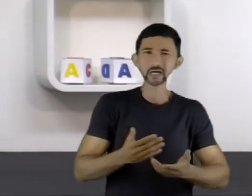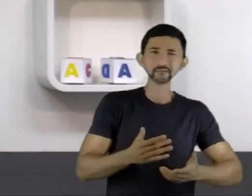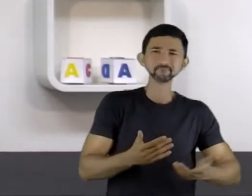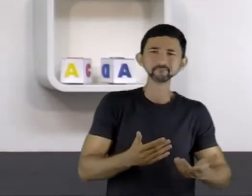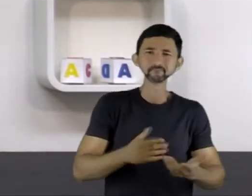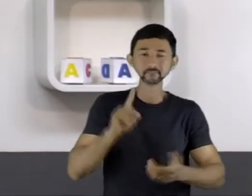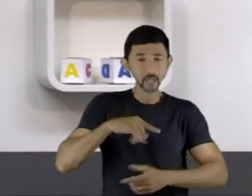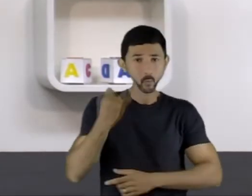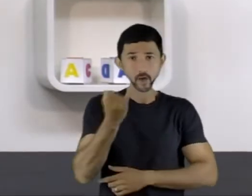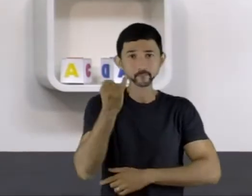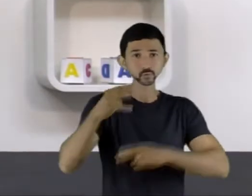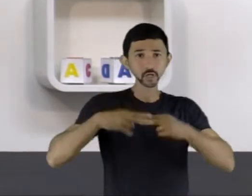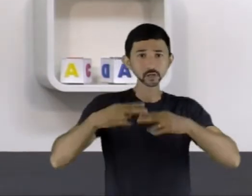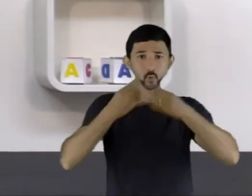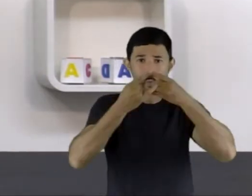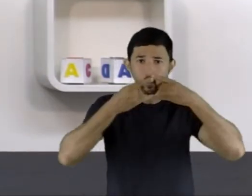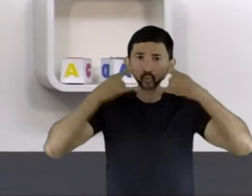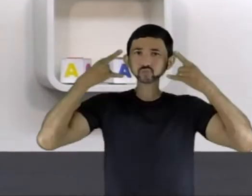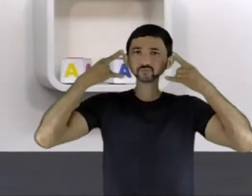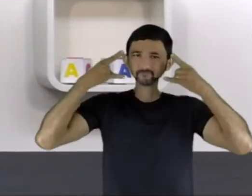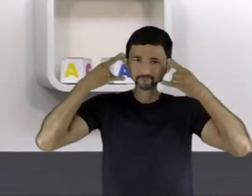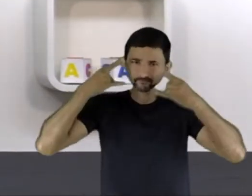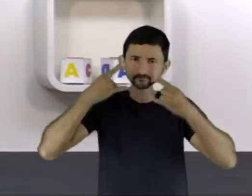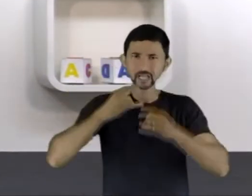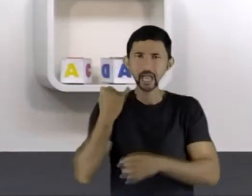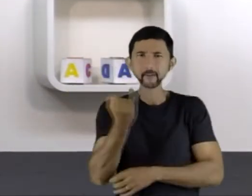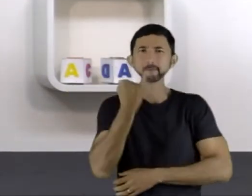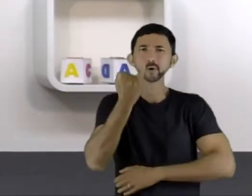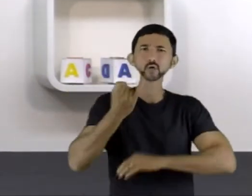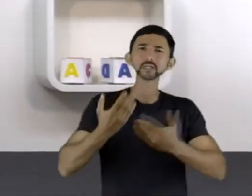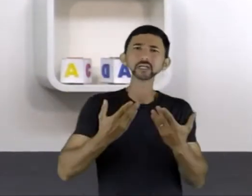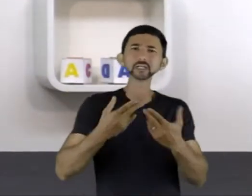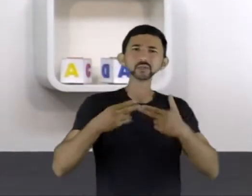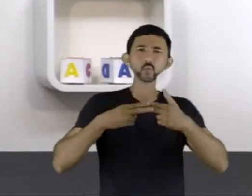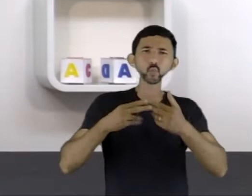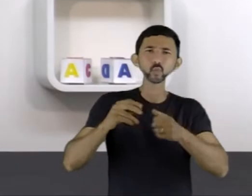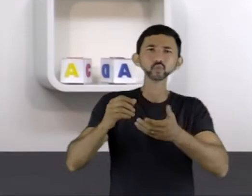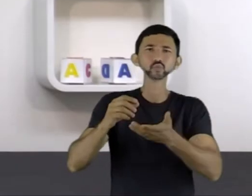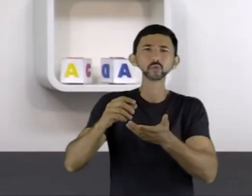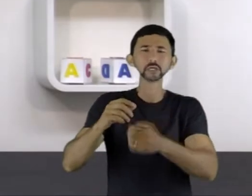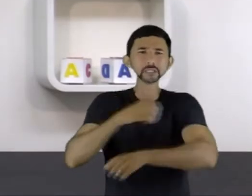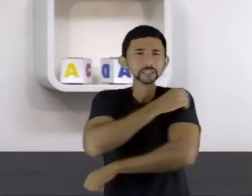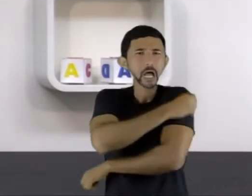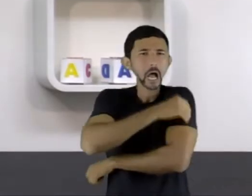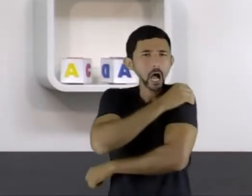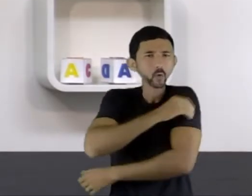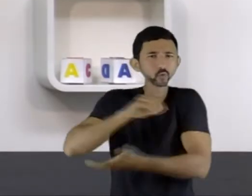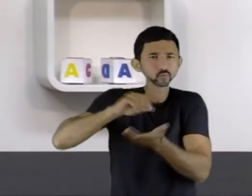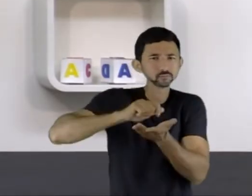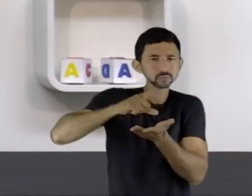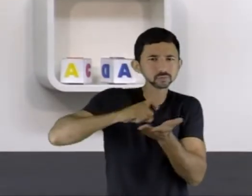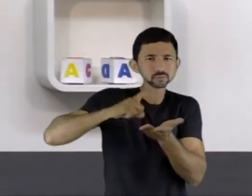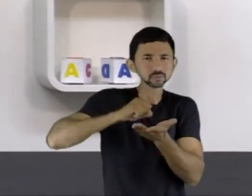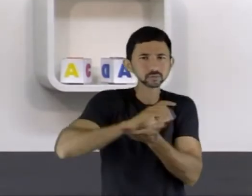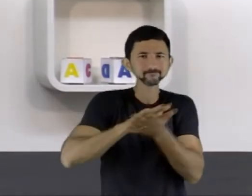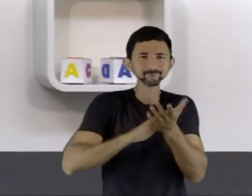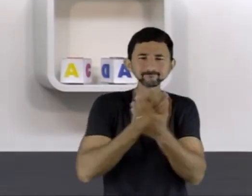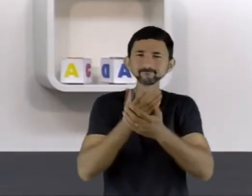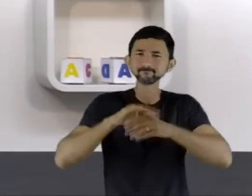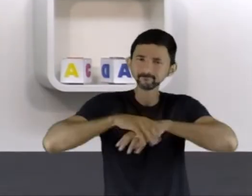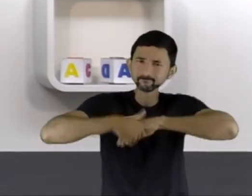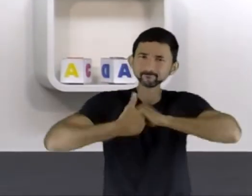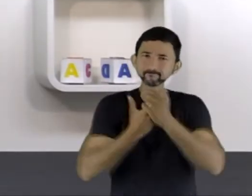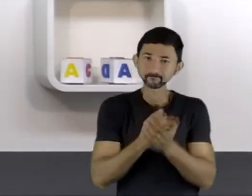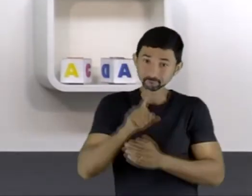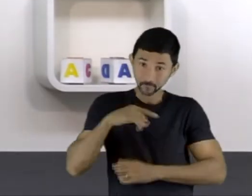Gente, é essencial o uso de máscara, é essencial o uso do álcool em gel para a gente poder conter esse vírus até que a solução definitiva